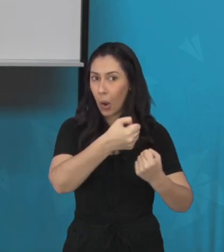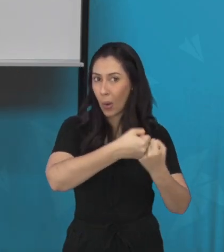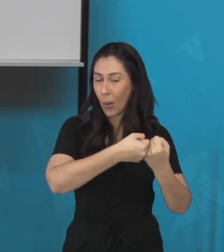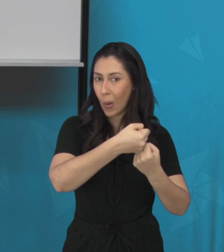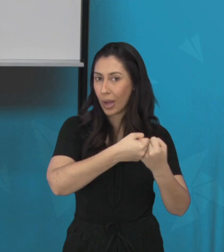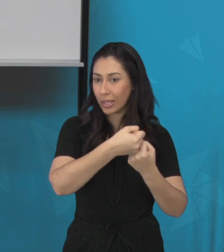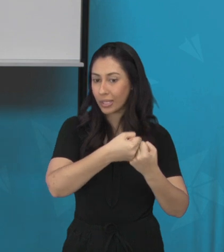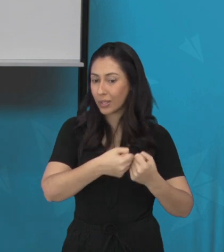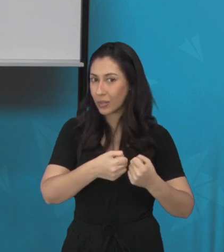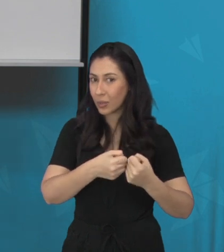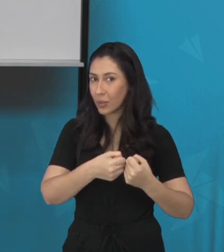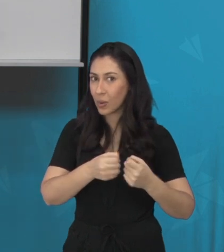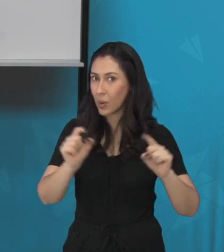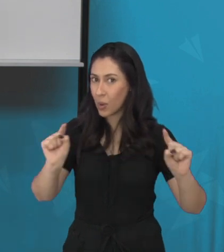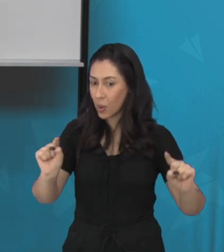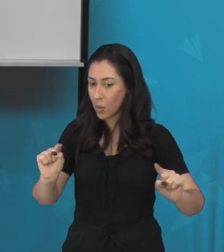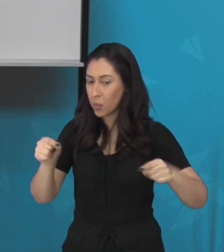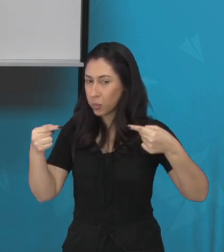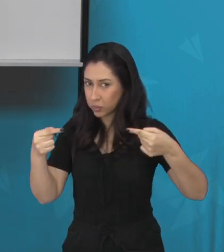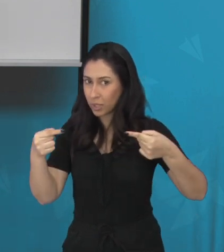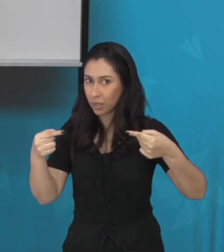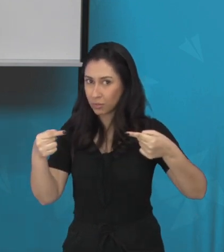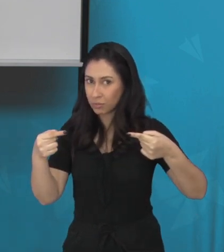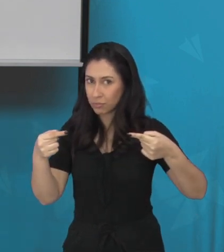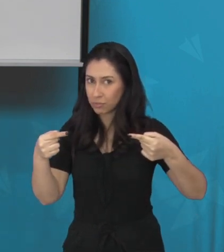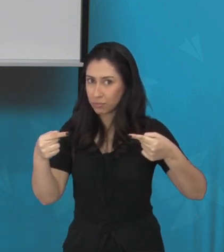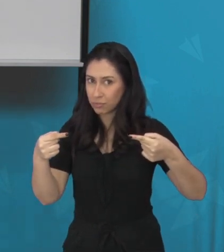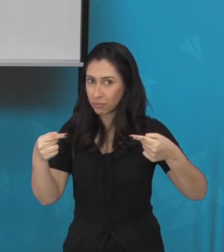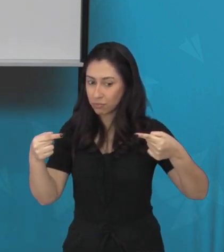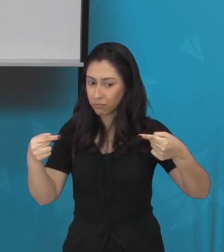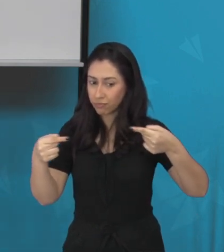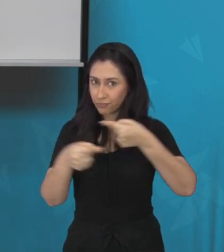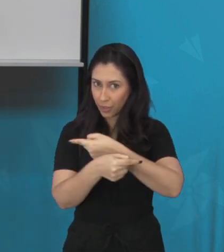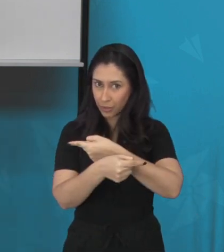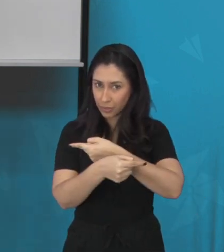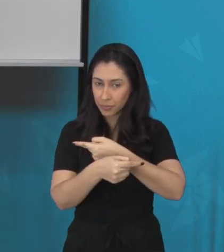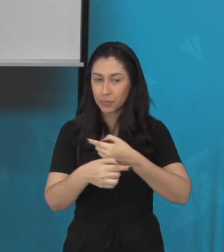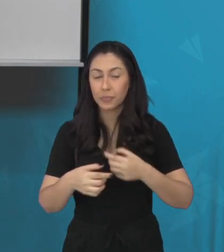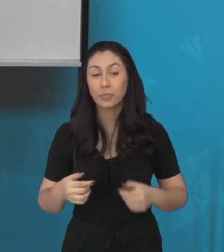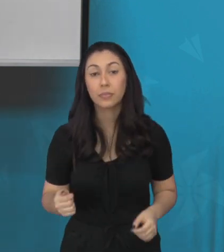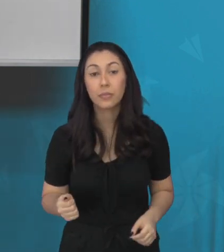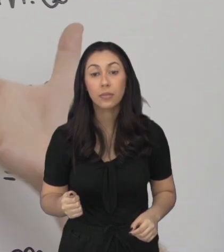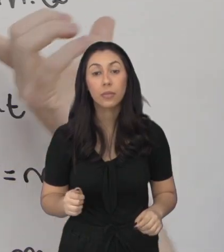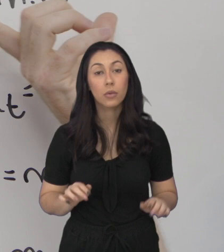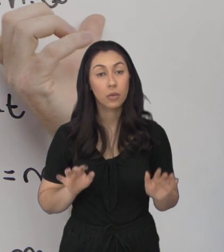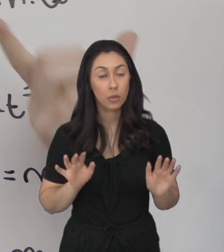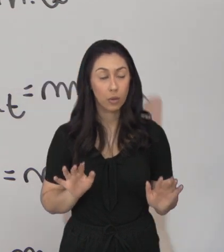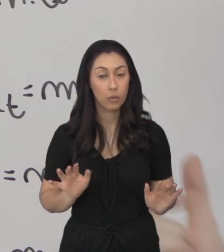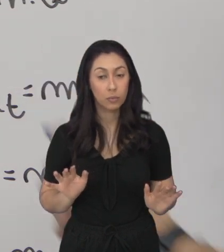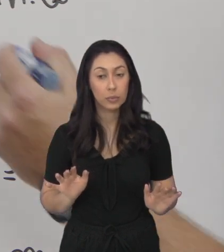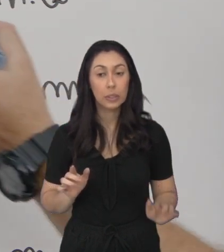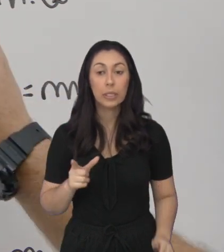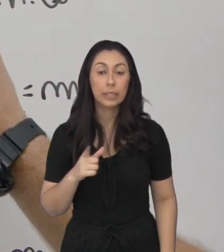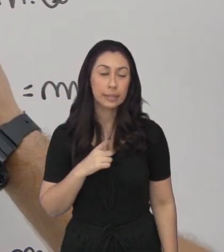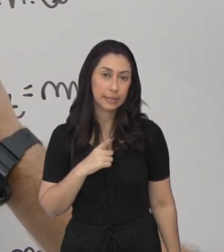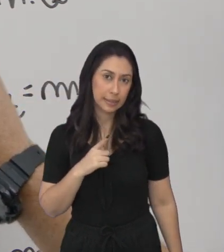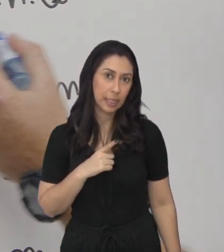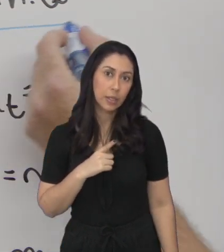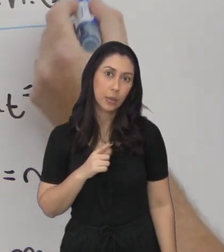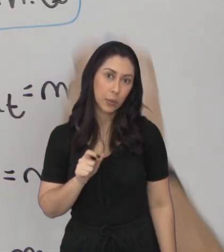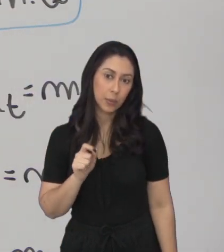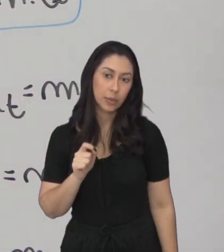tendência de movimento, tá bom? A minha força de atrito está contrária à minha força de tração. Olha só, a gente tem